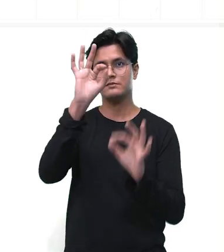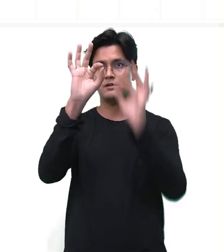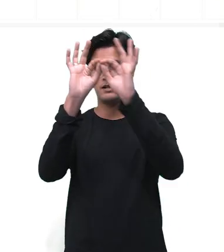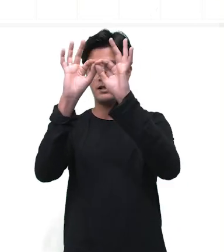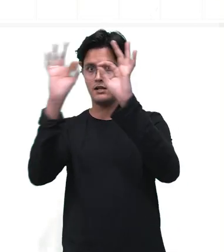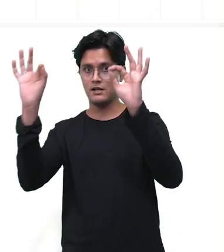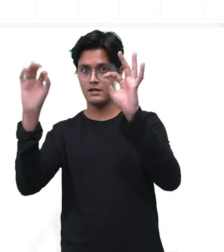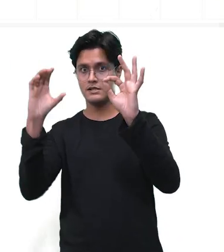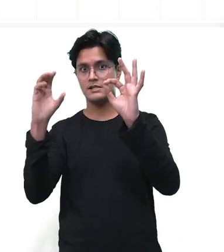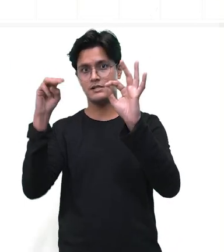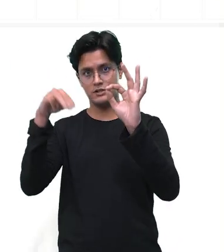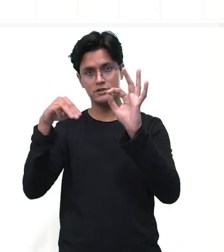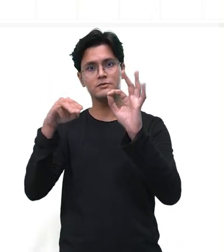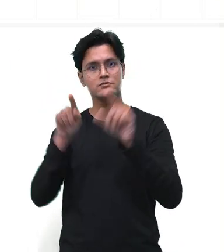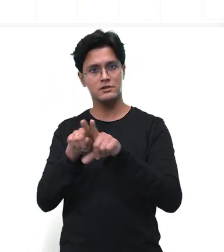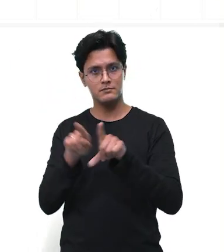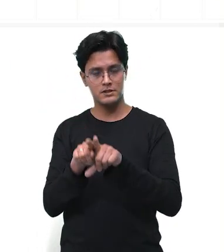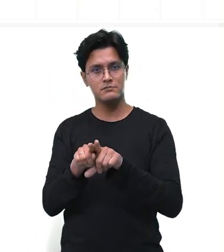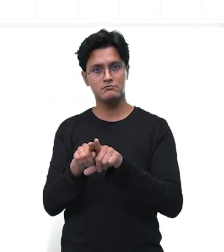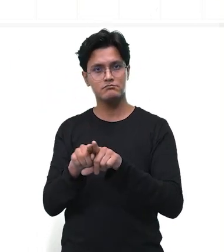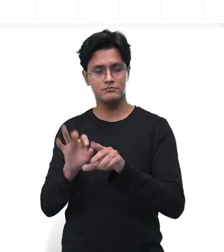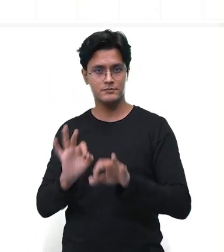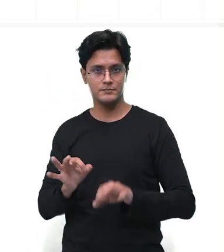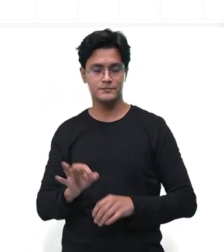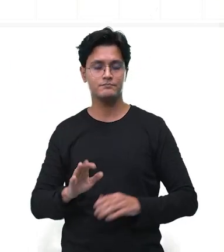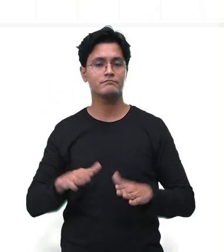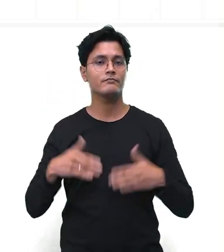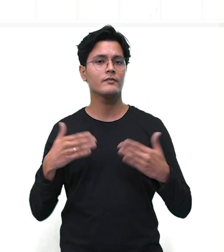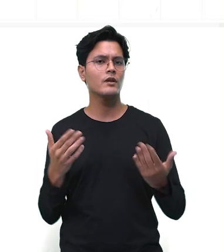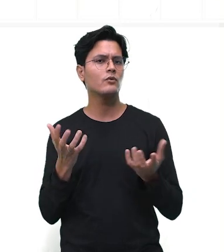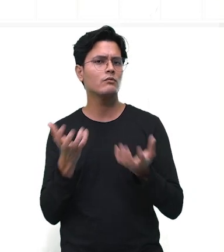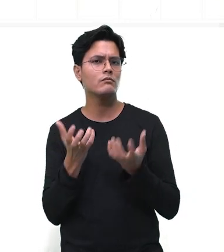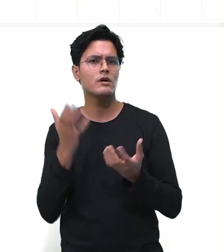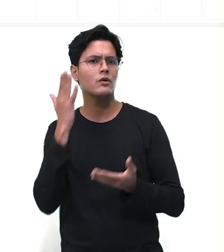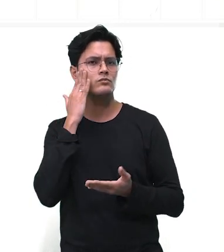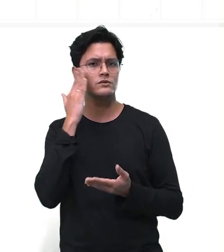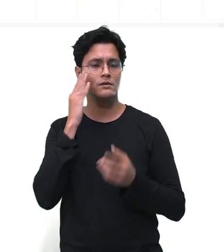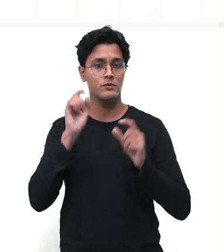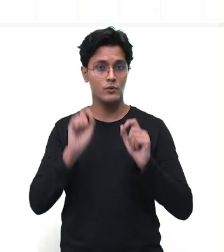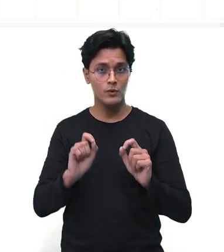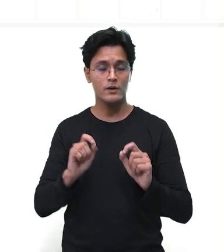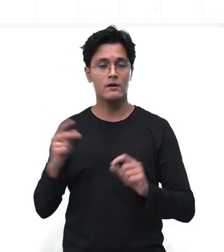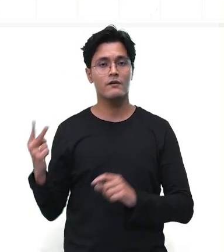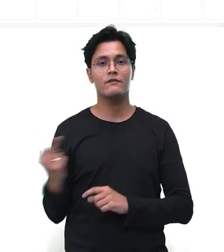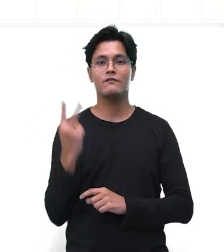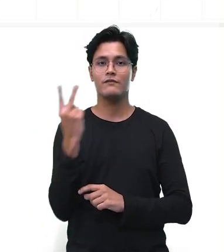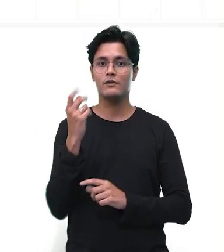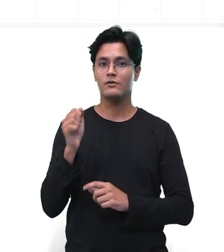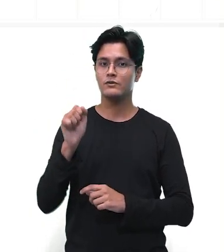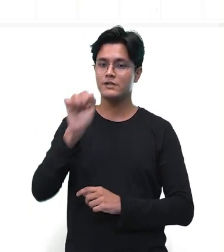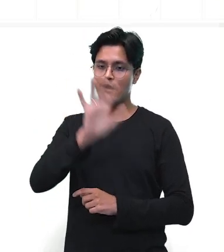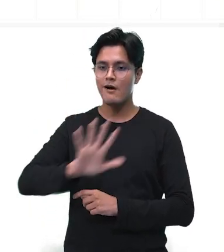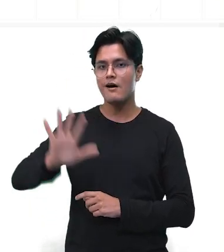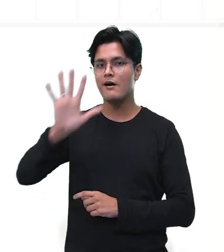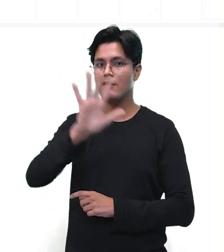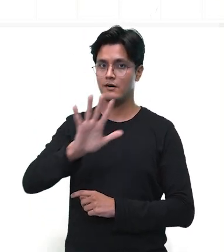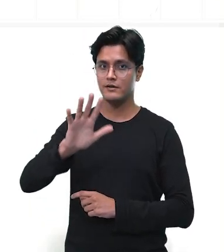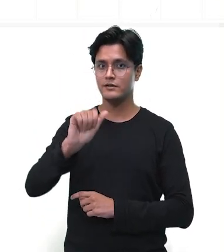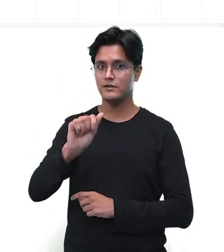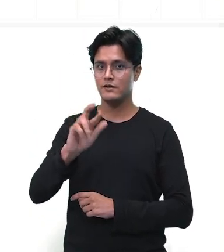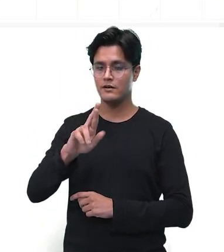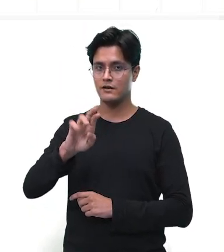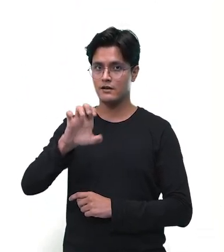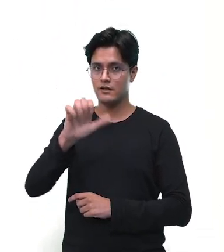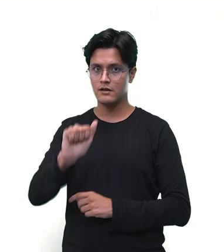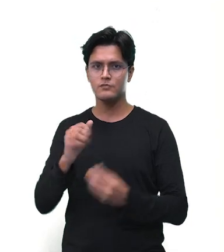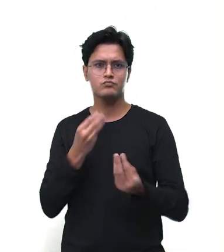esse outro aqui também 6. Bacana? Bom, eu quero descobrir quanto vale a área desse quadrado. Como é que eu vou fazer